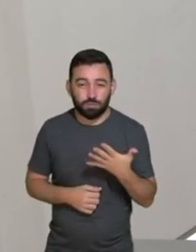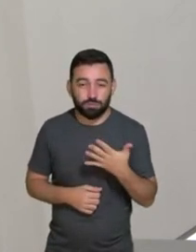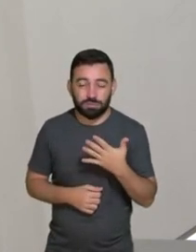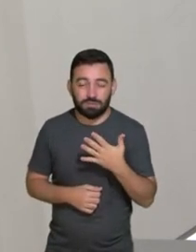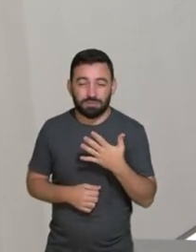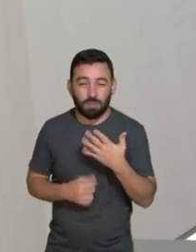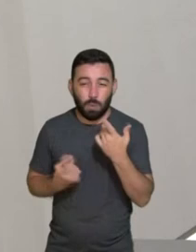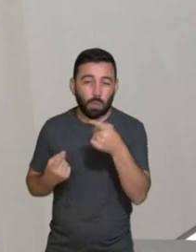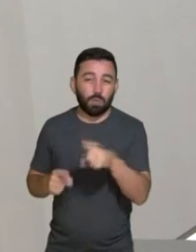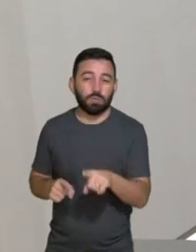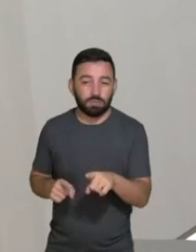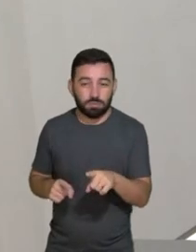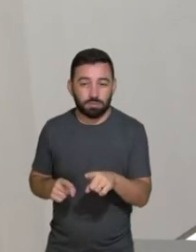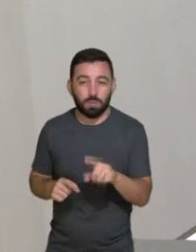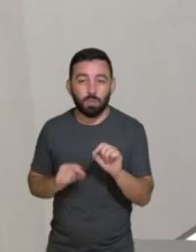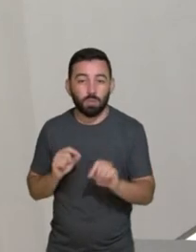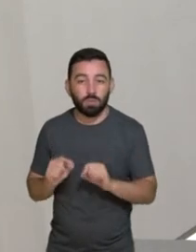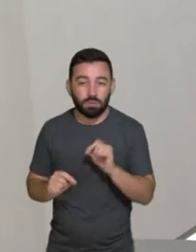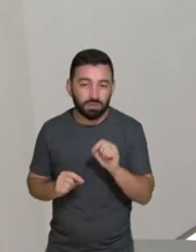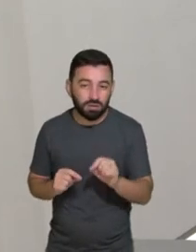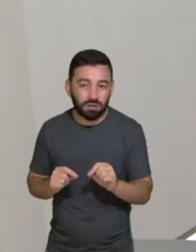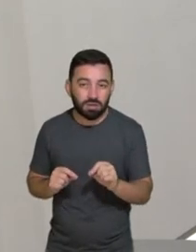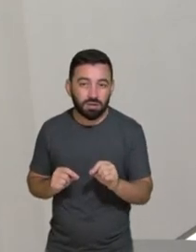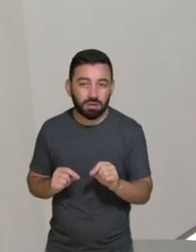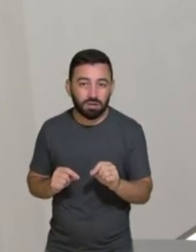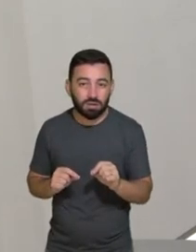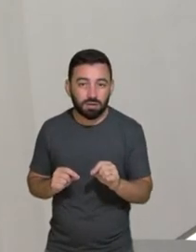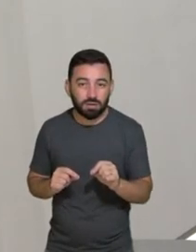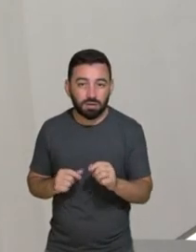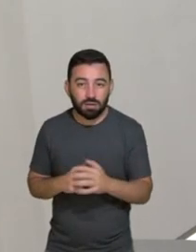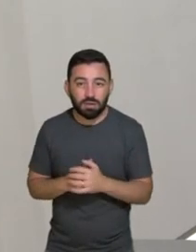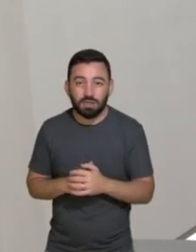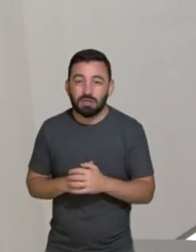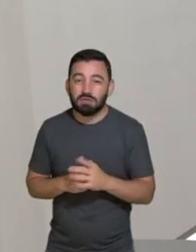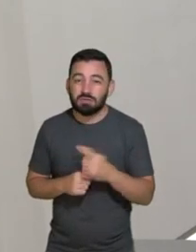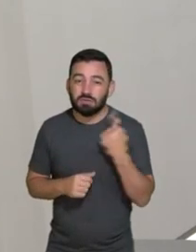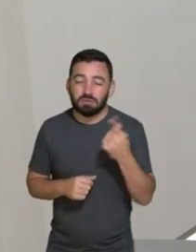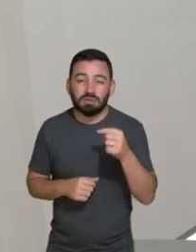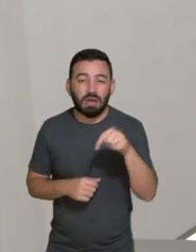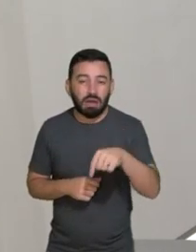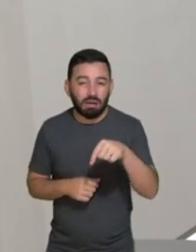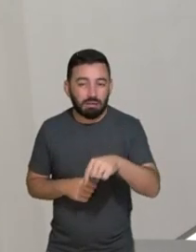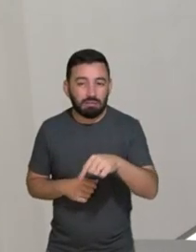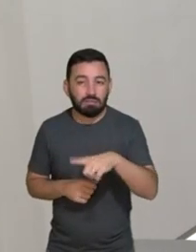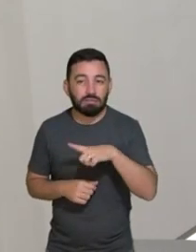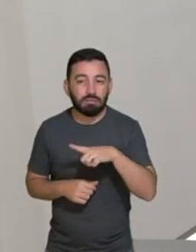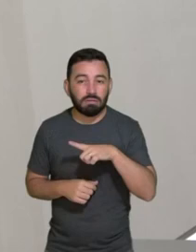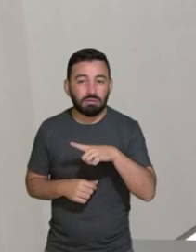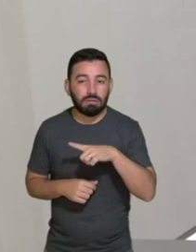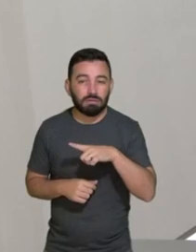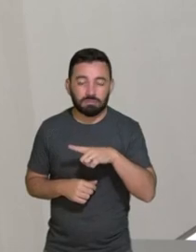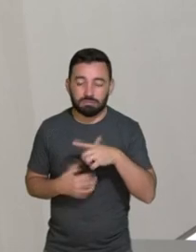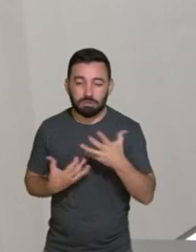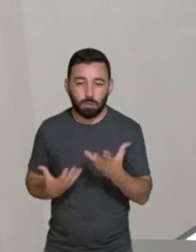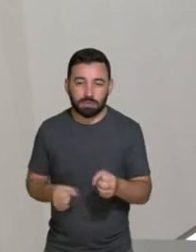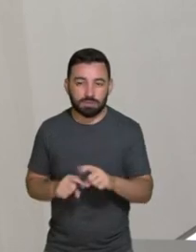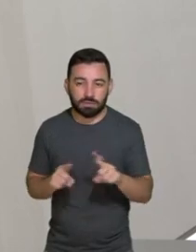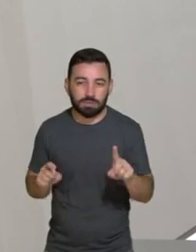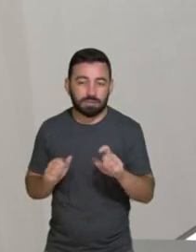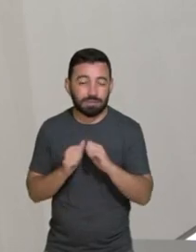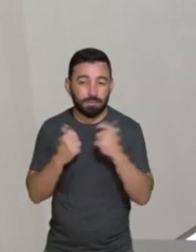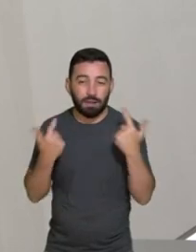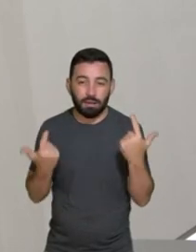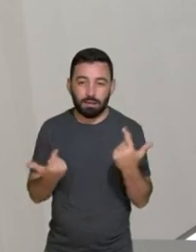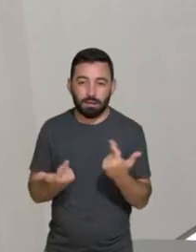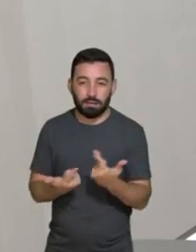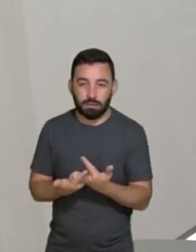repúdio ao ato que nós tivemos aqui nessa casa, na Assembleia Legislativa,